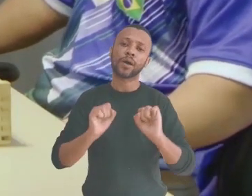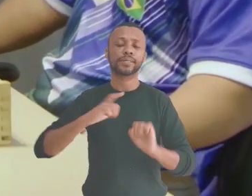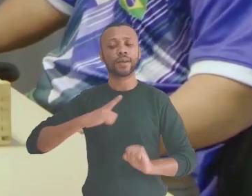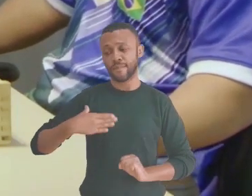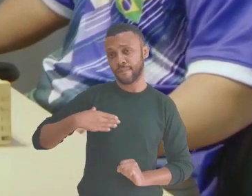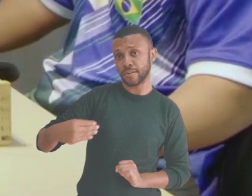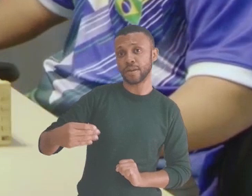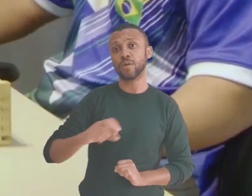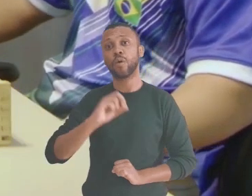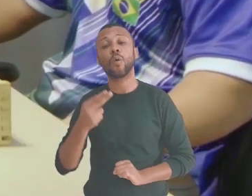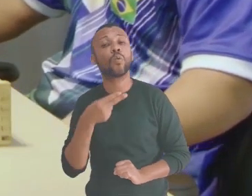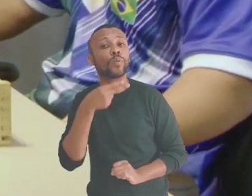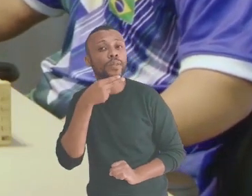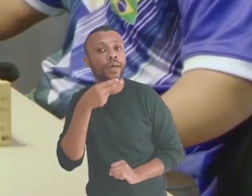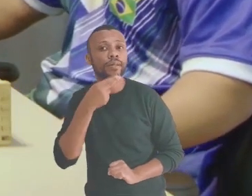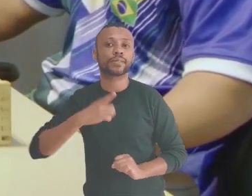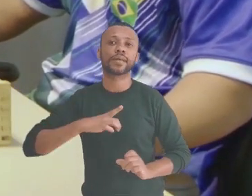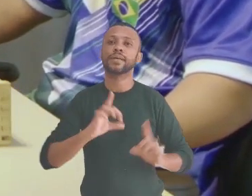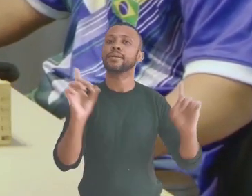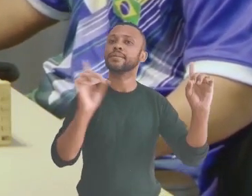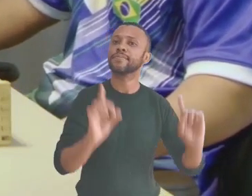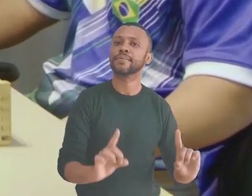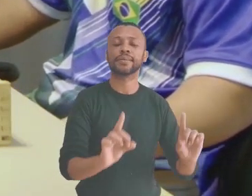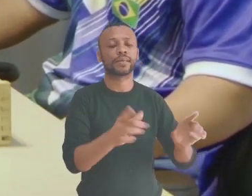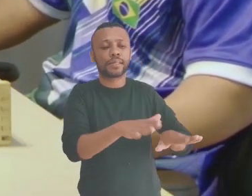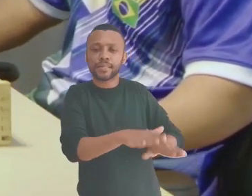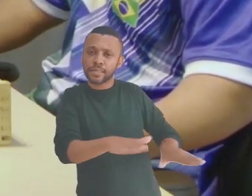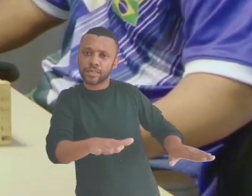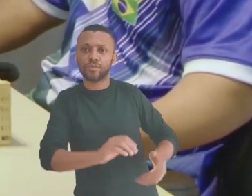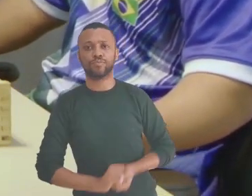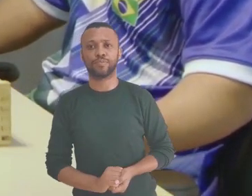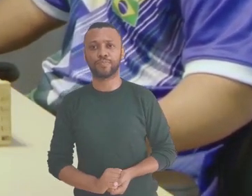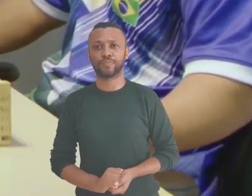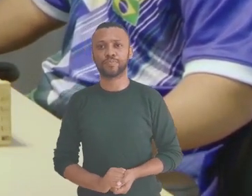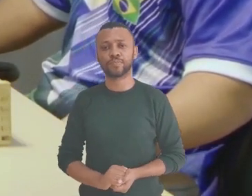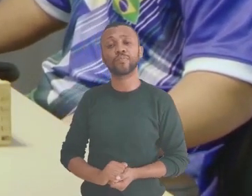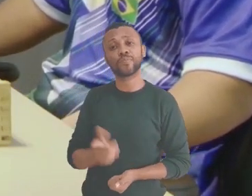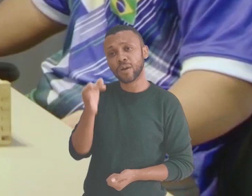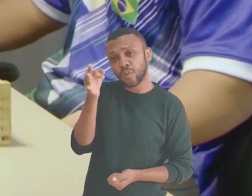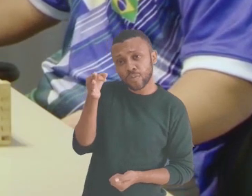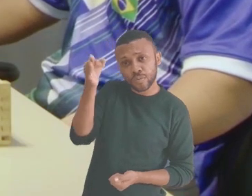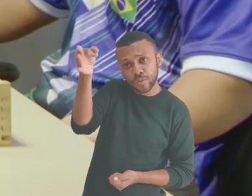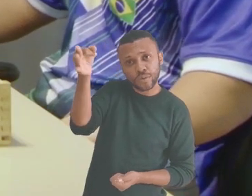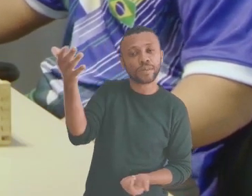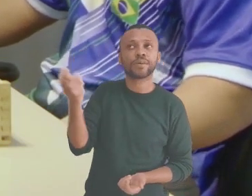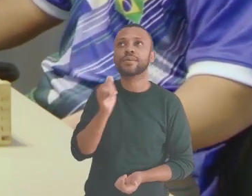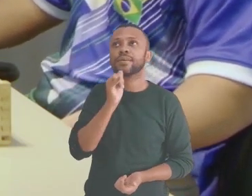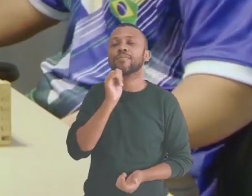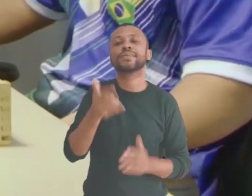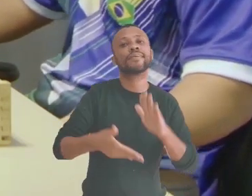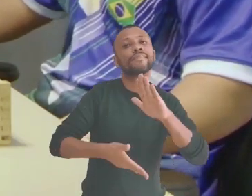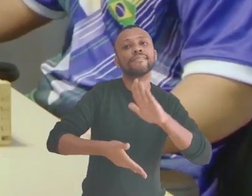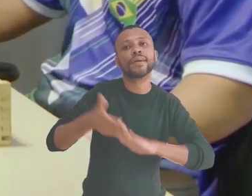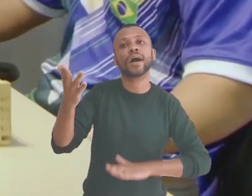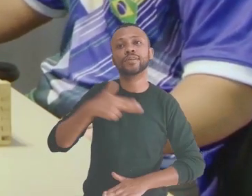com o nanismo. Mas eu estava falando sobre isso, sobre a questão da limitação, né? E amanhã ou depois, o nosso amigo aqui vai lá para a China. Ele